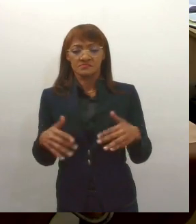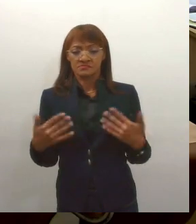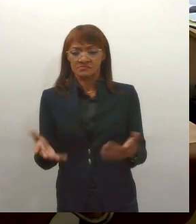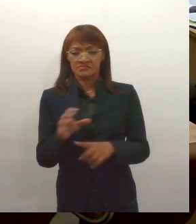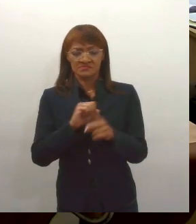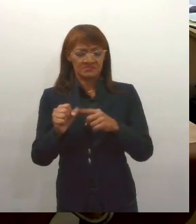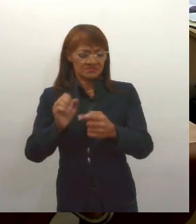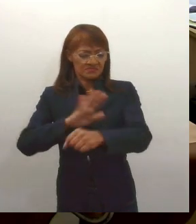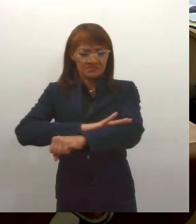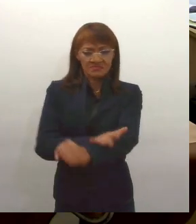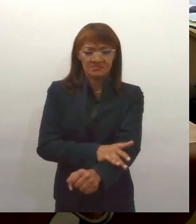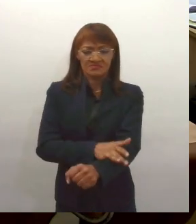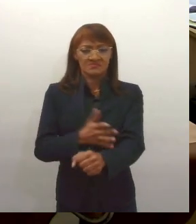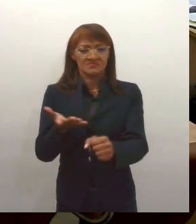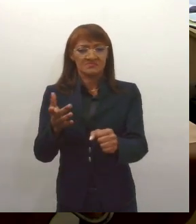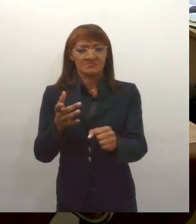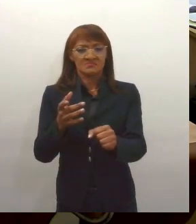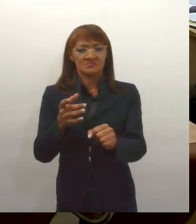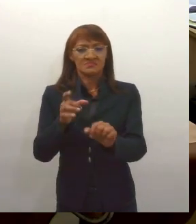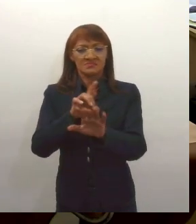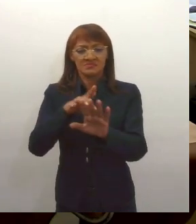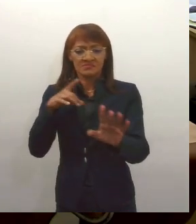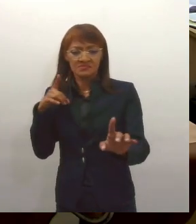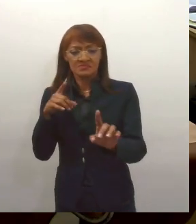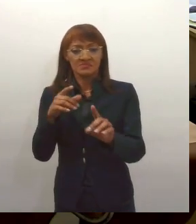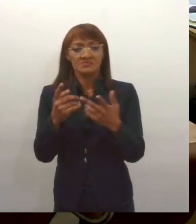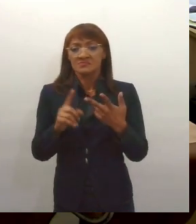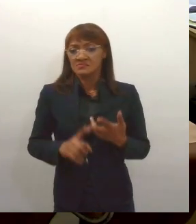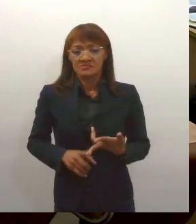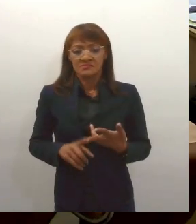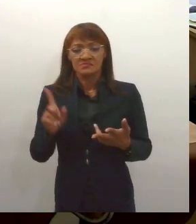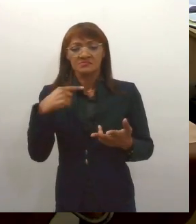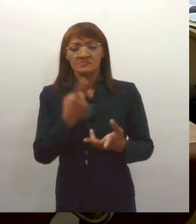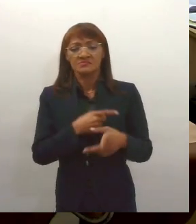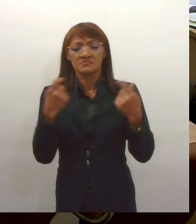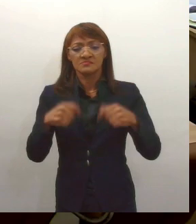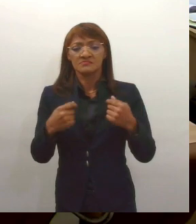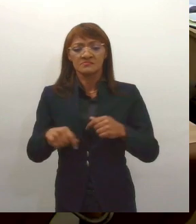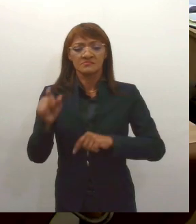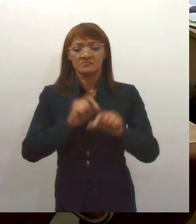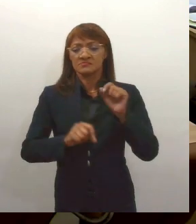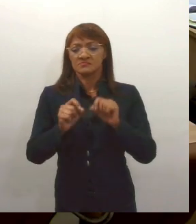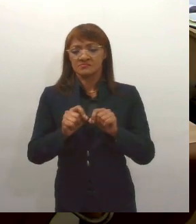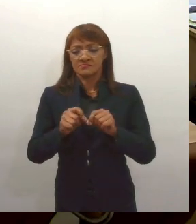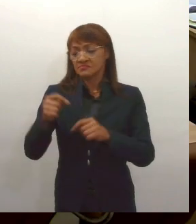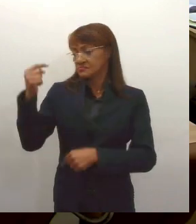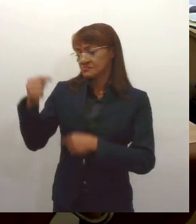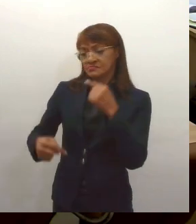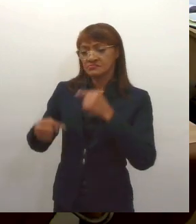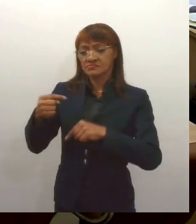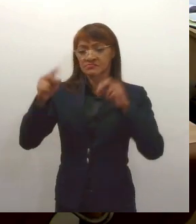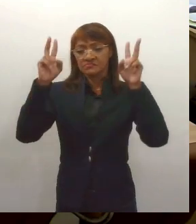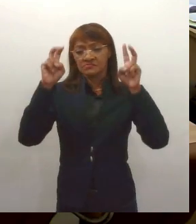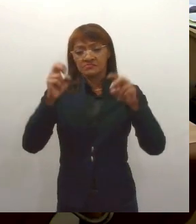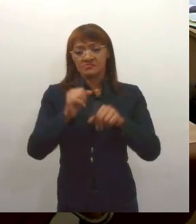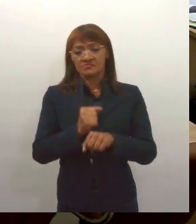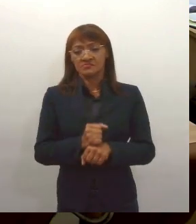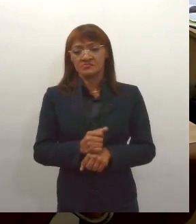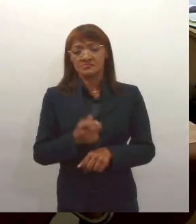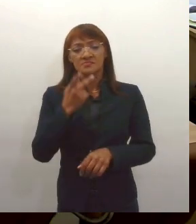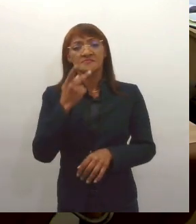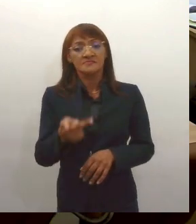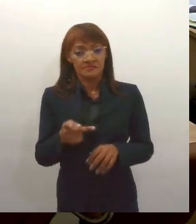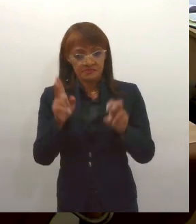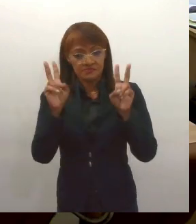misogenia e a gente precisa eh discutir falar sobre esses assuntos eu até aproveito eu sei que o senhor é sensível a essas